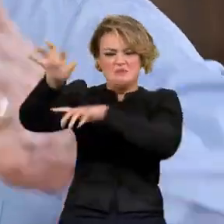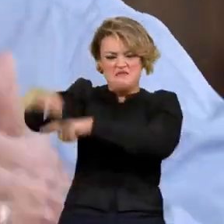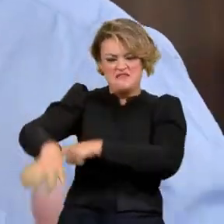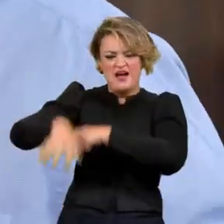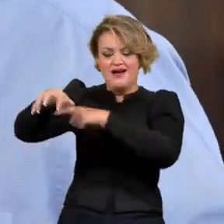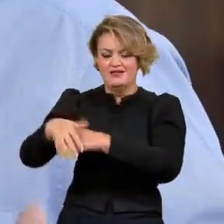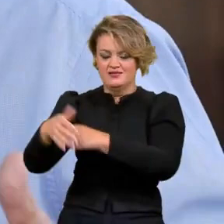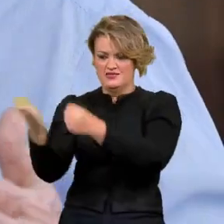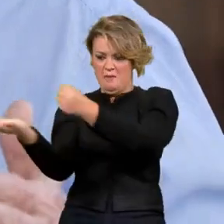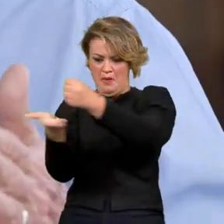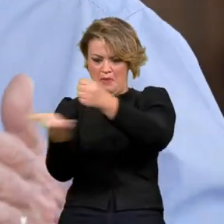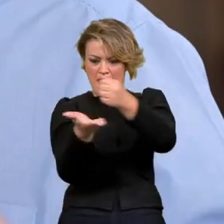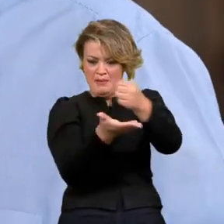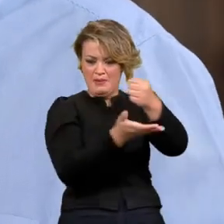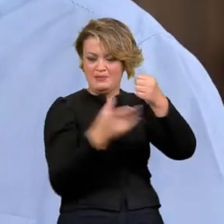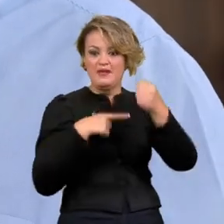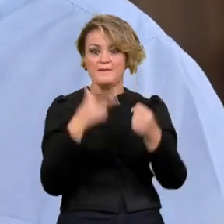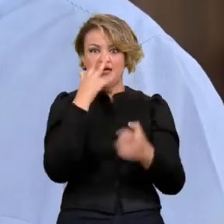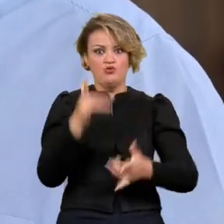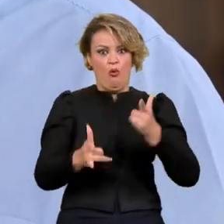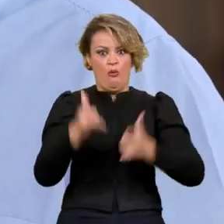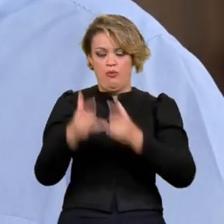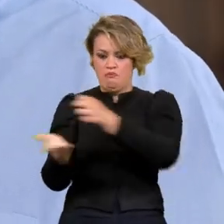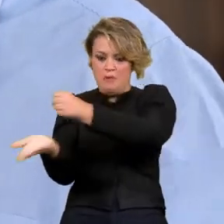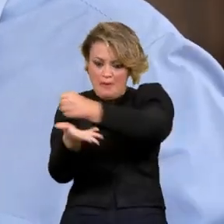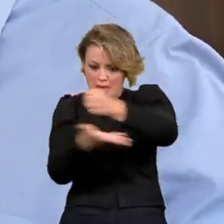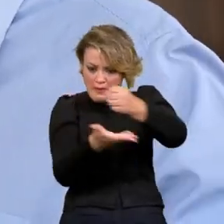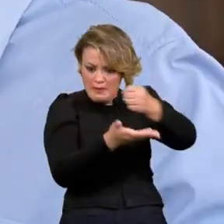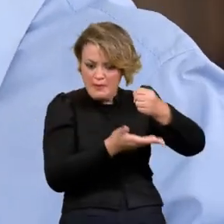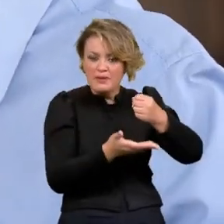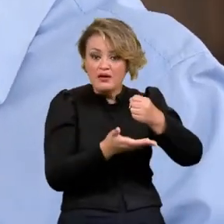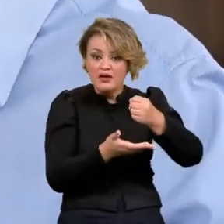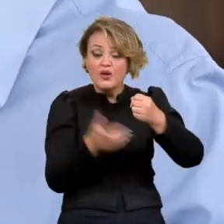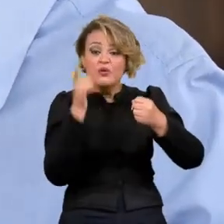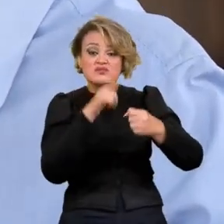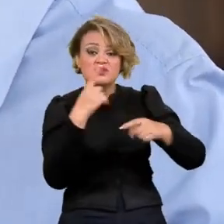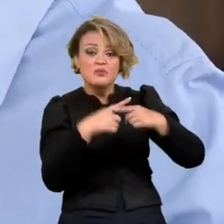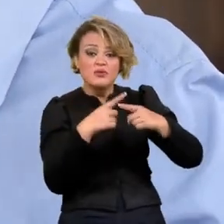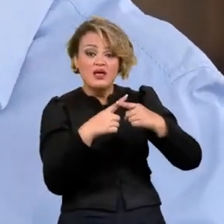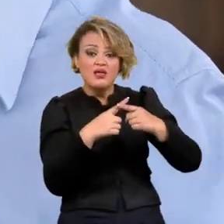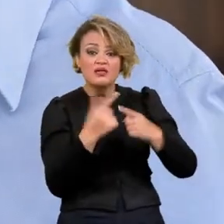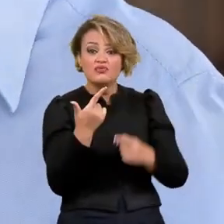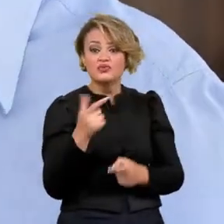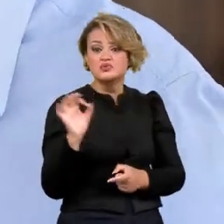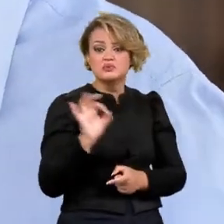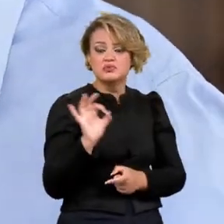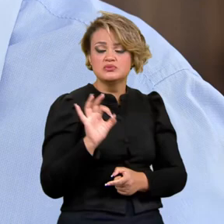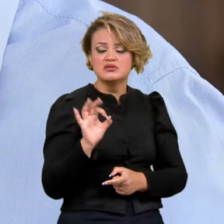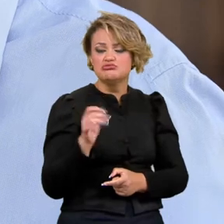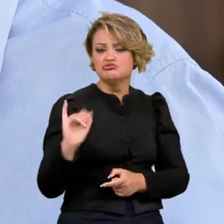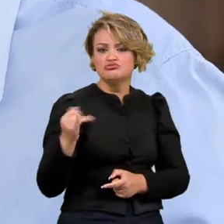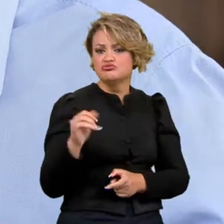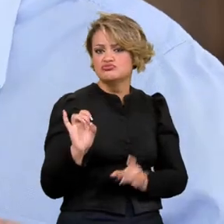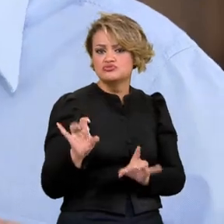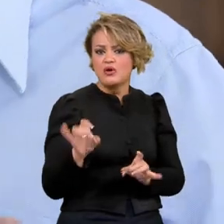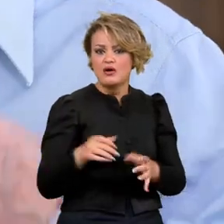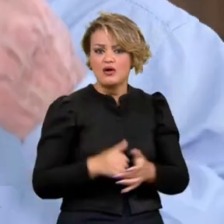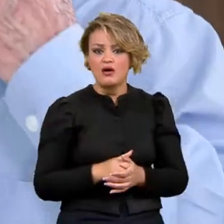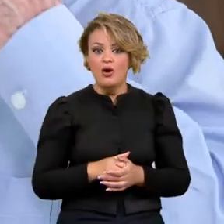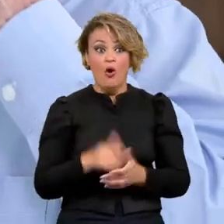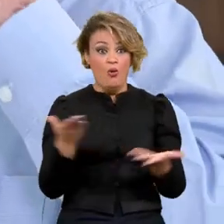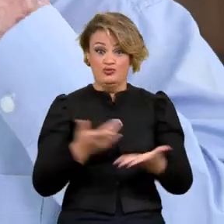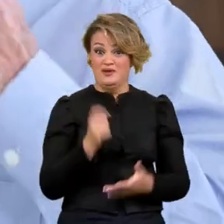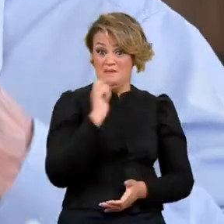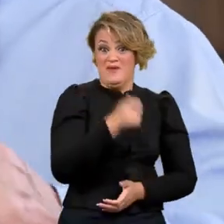é da máquina era financiado com 2% de Juro ao ano onde eles estão pagando por 14 ou 18% de Juro ao ano então